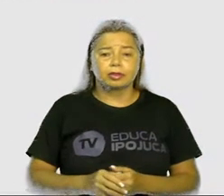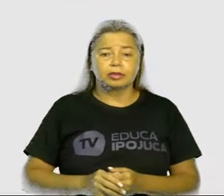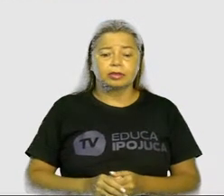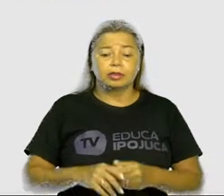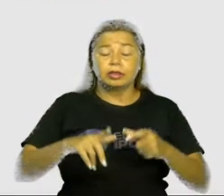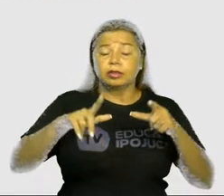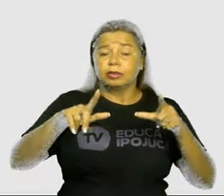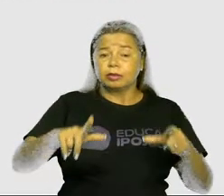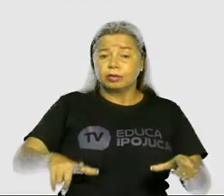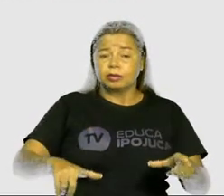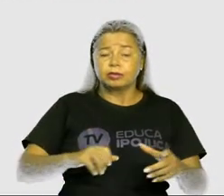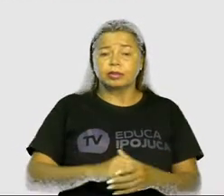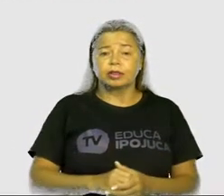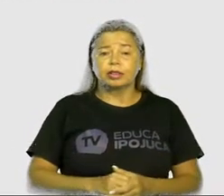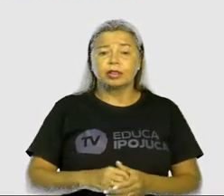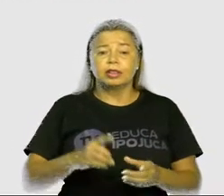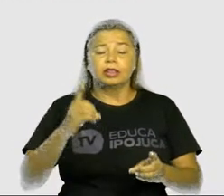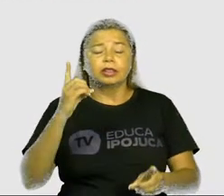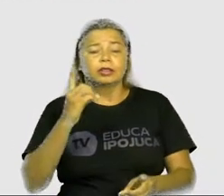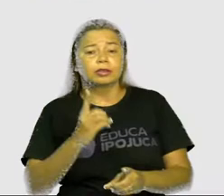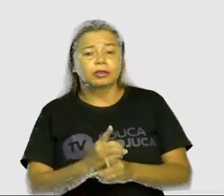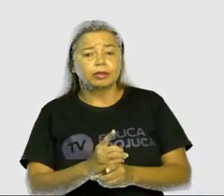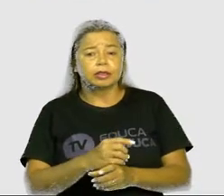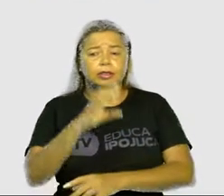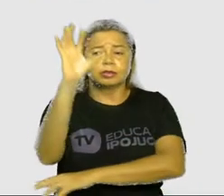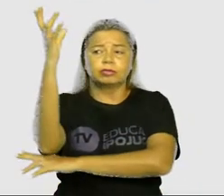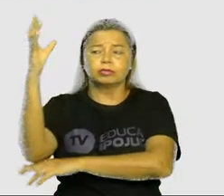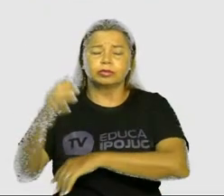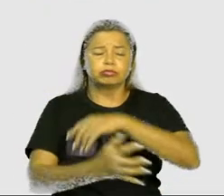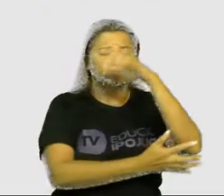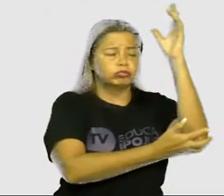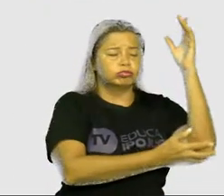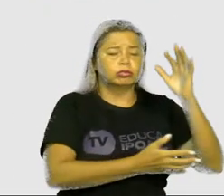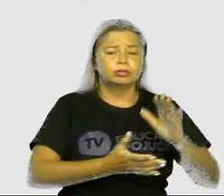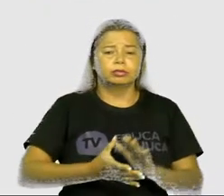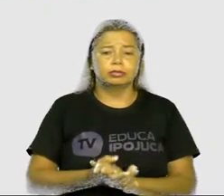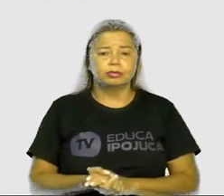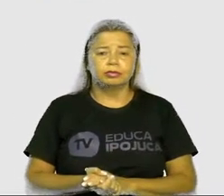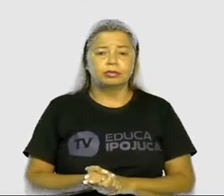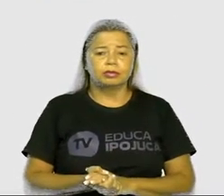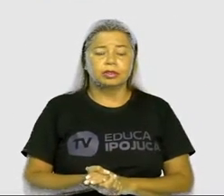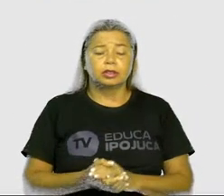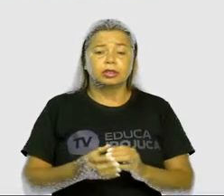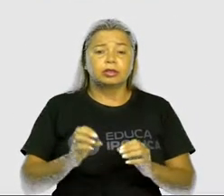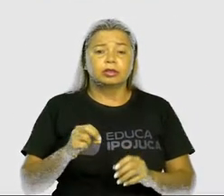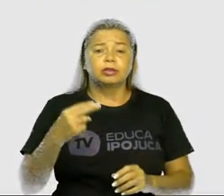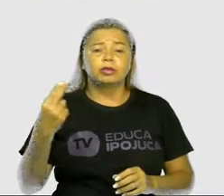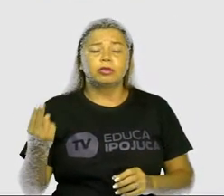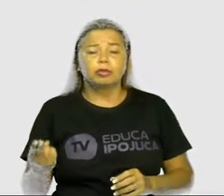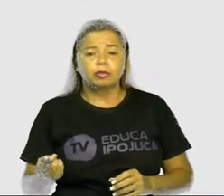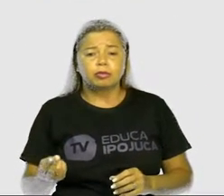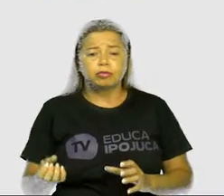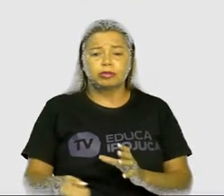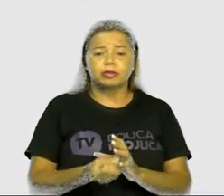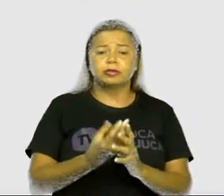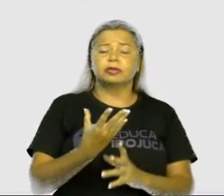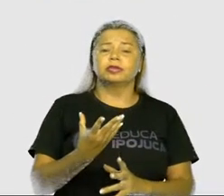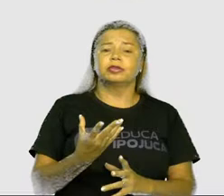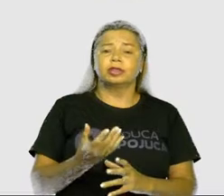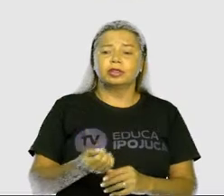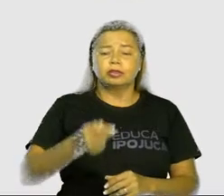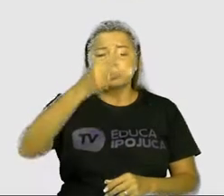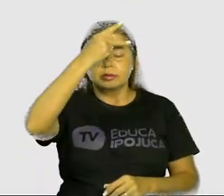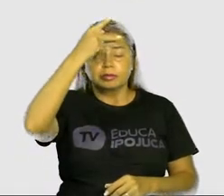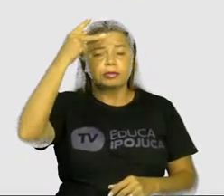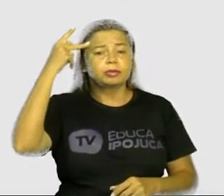nós encontramos os elementos naturais ou elementos criados pelas pessoas, como eu falei para vocês,